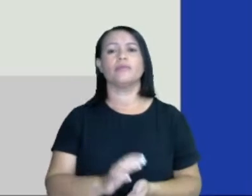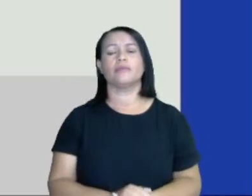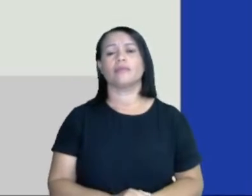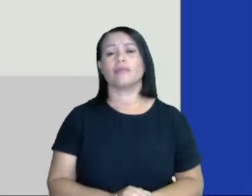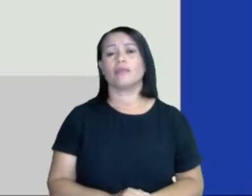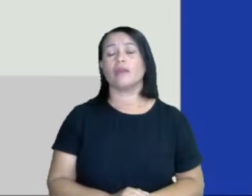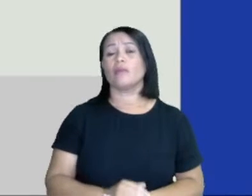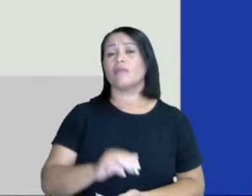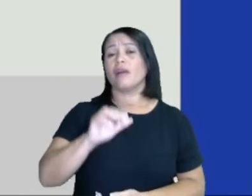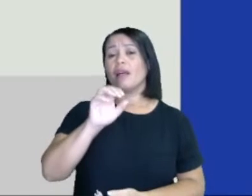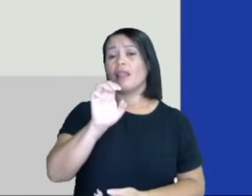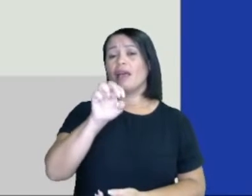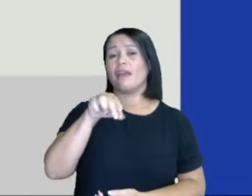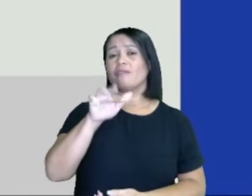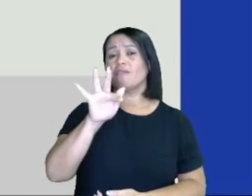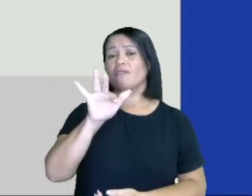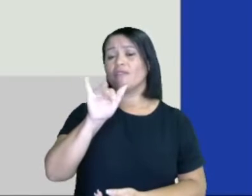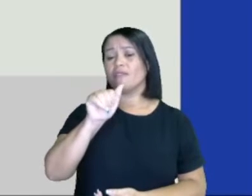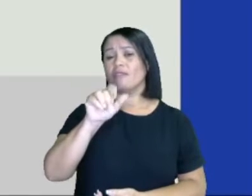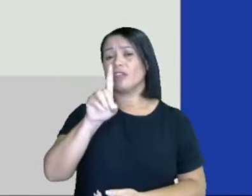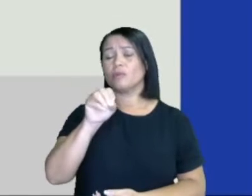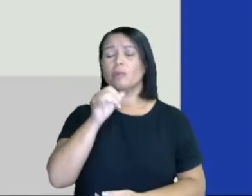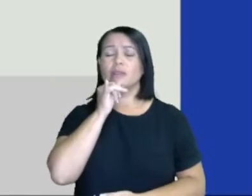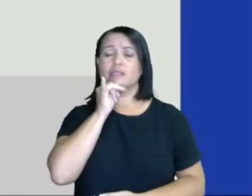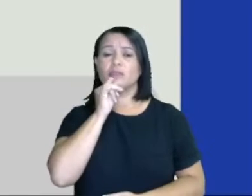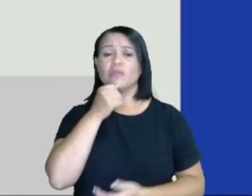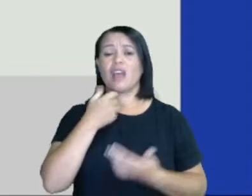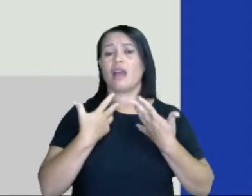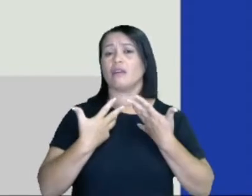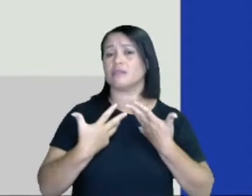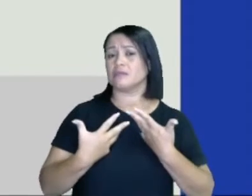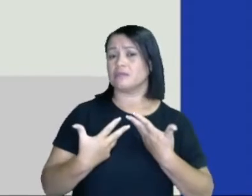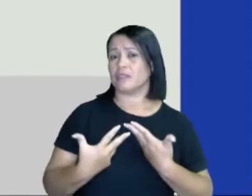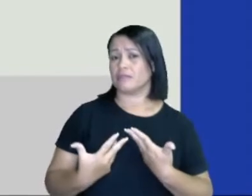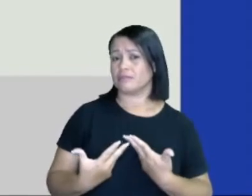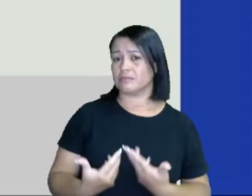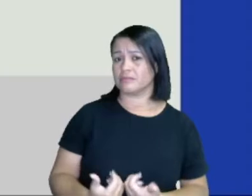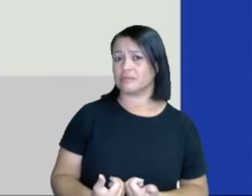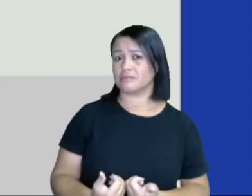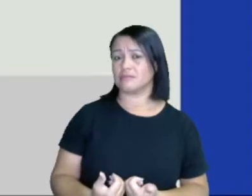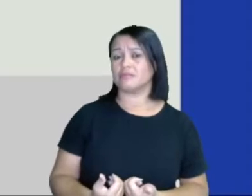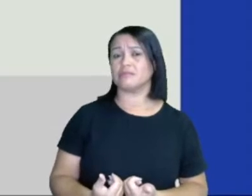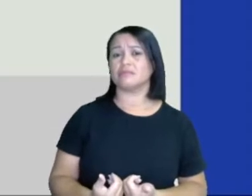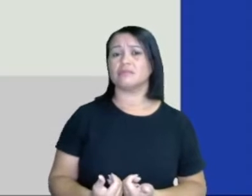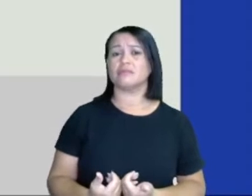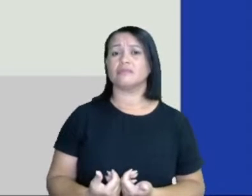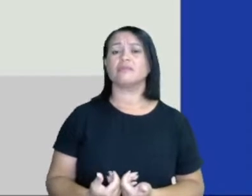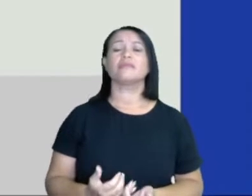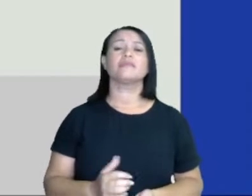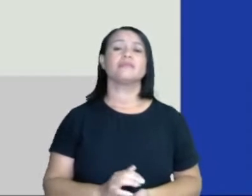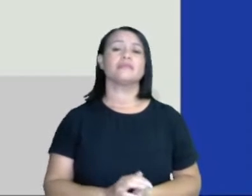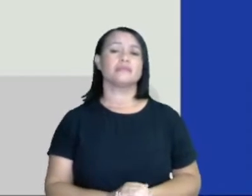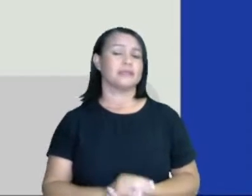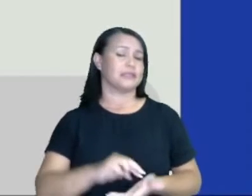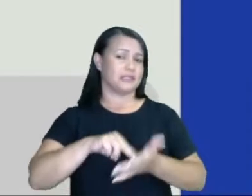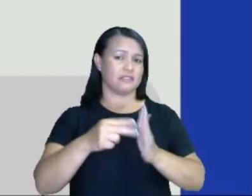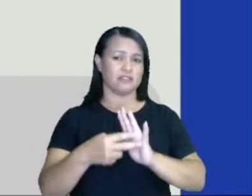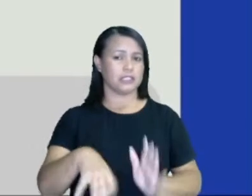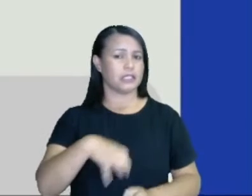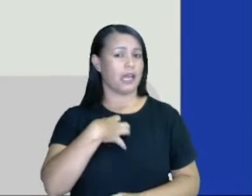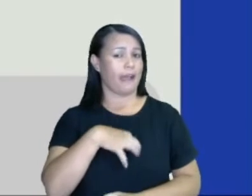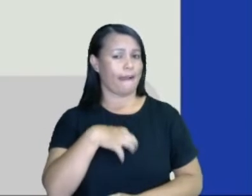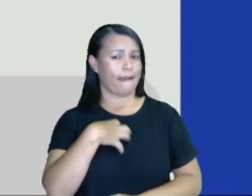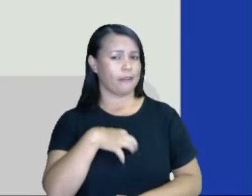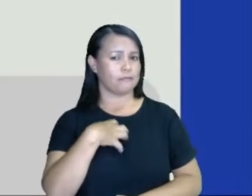Enfado é quando a gente está cansado de alguma situação, a gente pode dizer me dá rabia, que é me dá